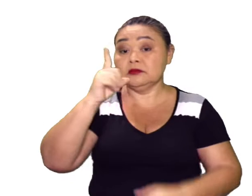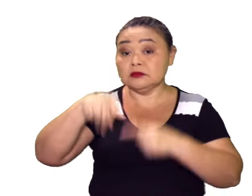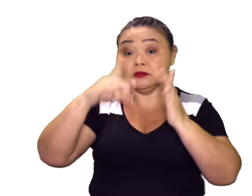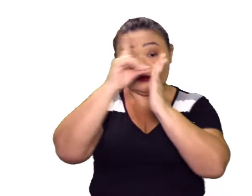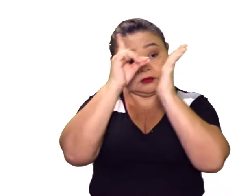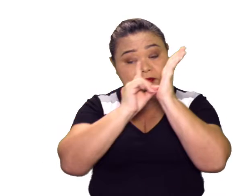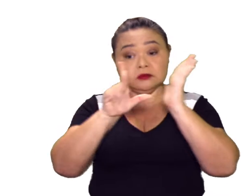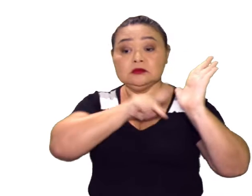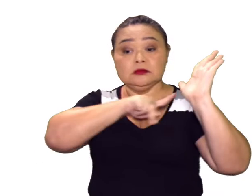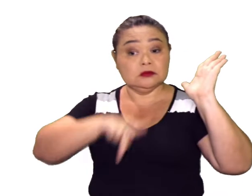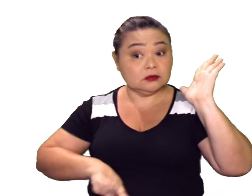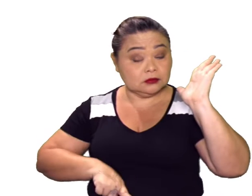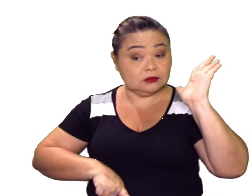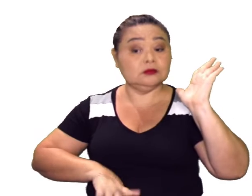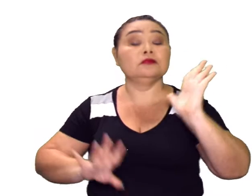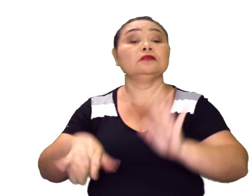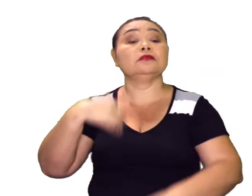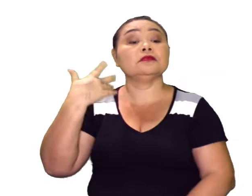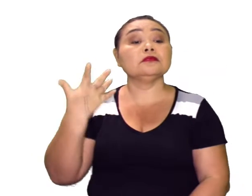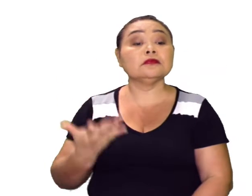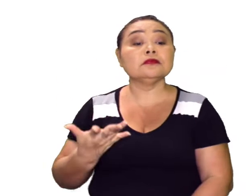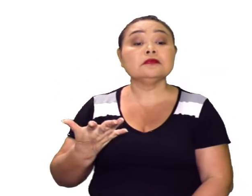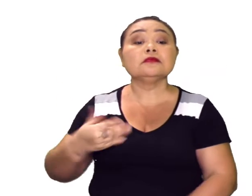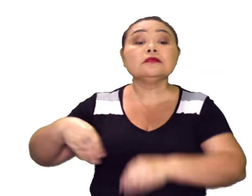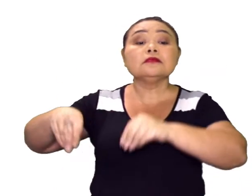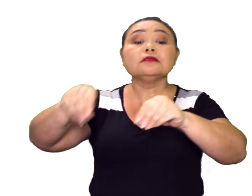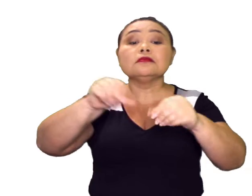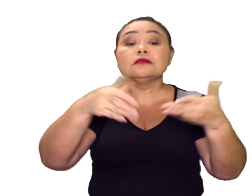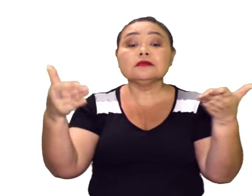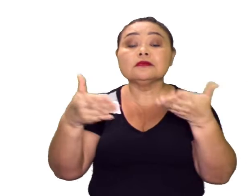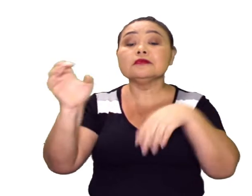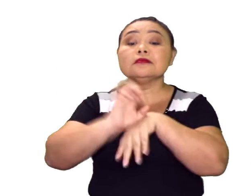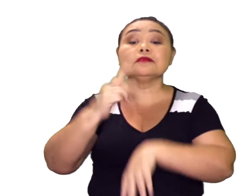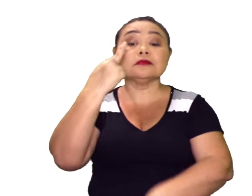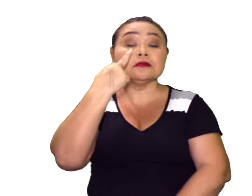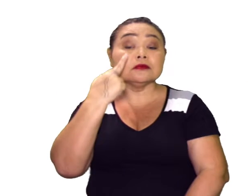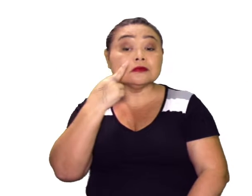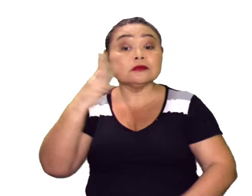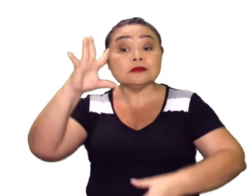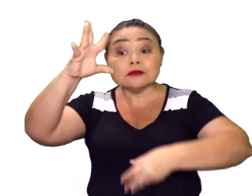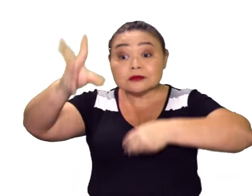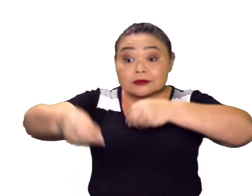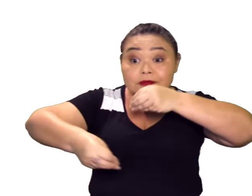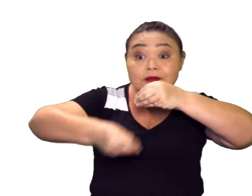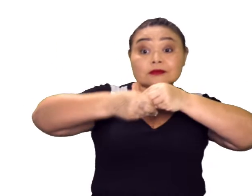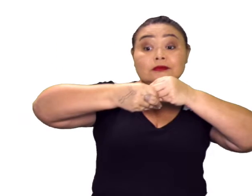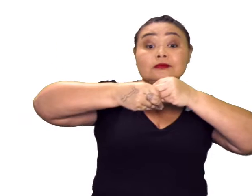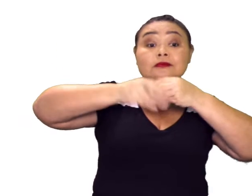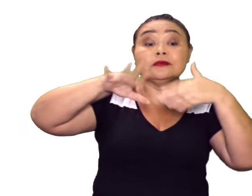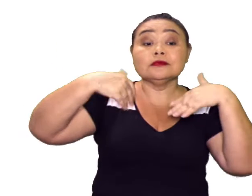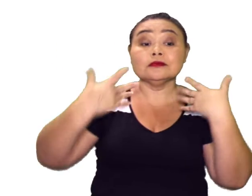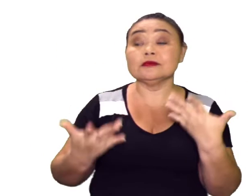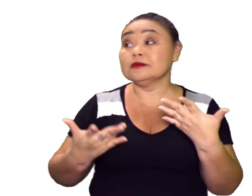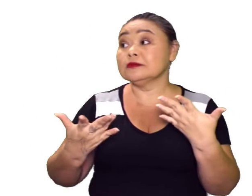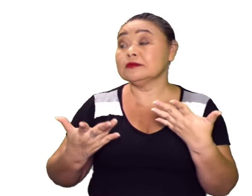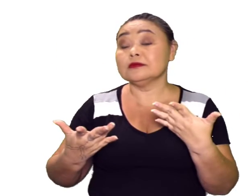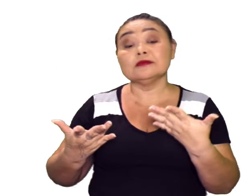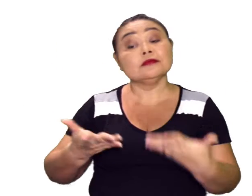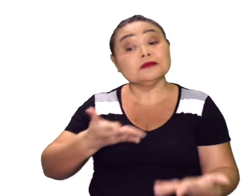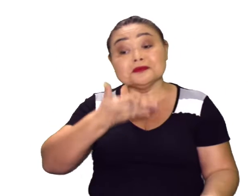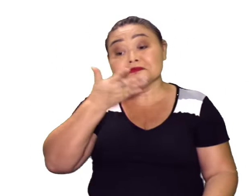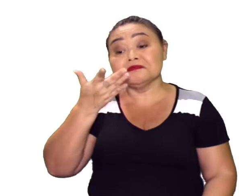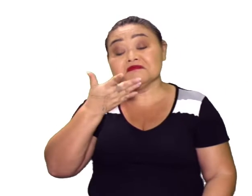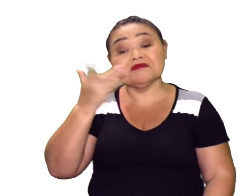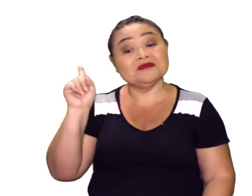por decreto do presidente da República. O território do atual estado de Rondônia pertencia a mamão com